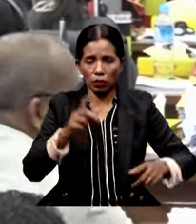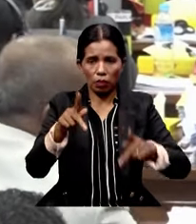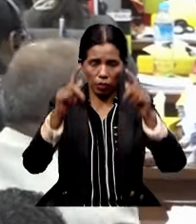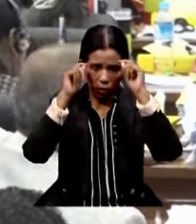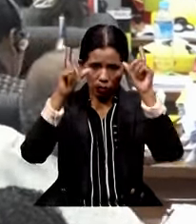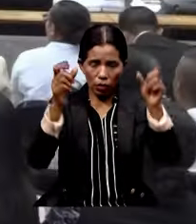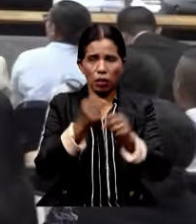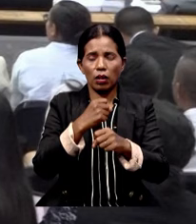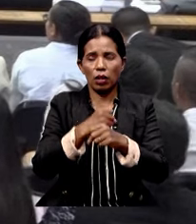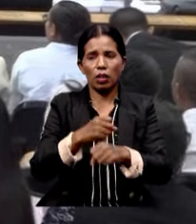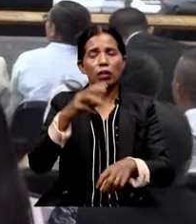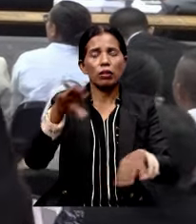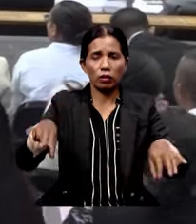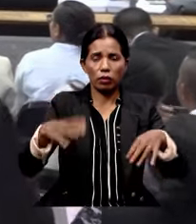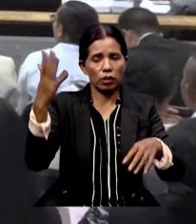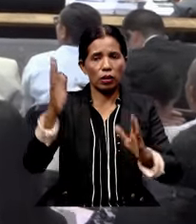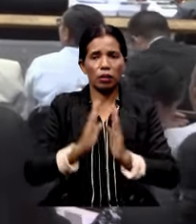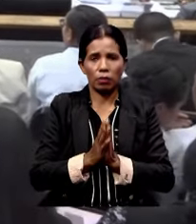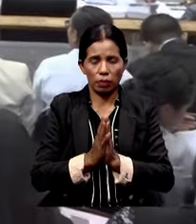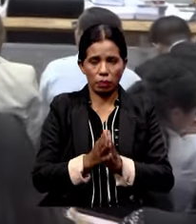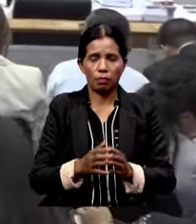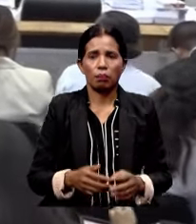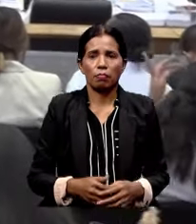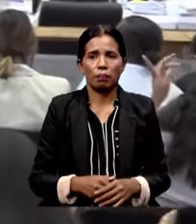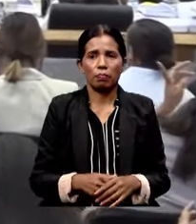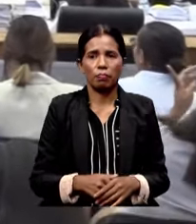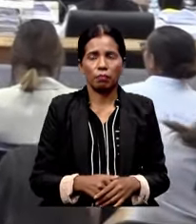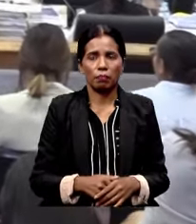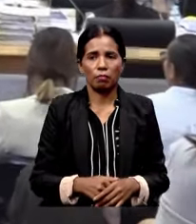mas calou missão diplomática e a Myanmar. Adair Tismenes, Benvindas Menes, Ziemen.